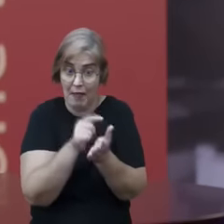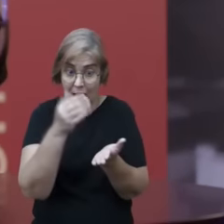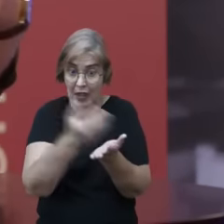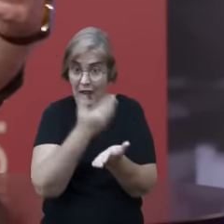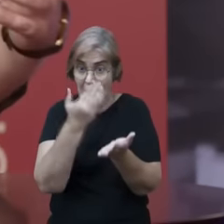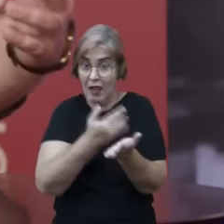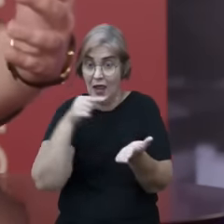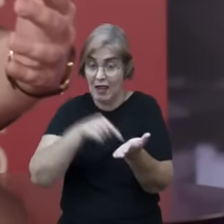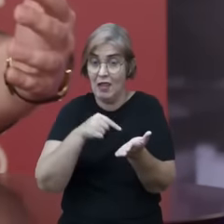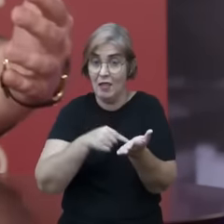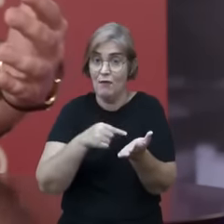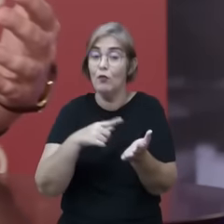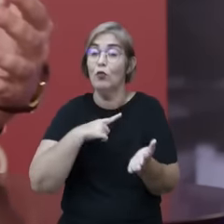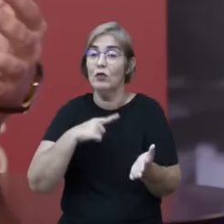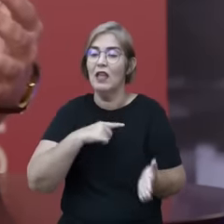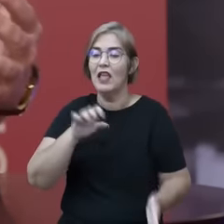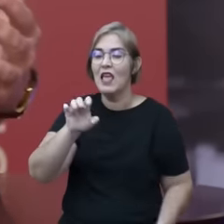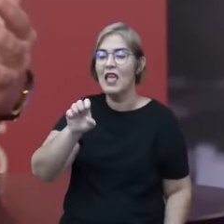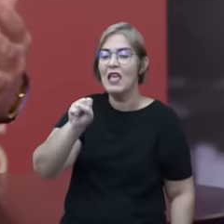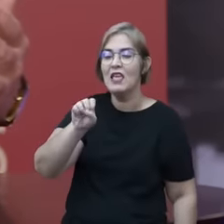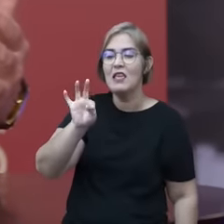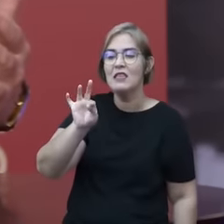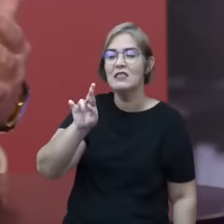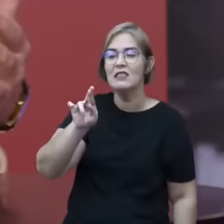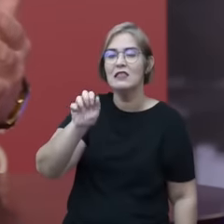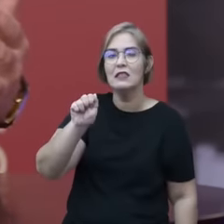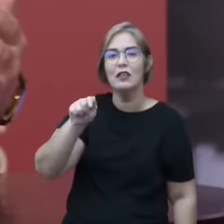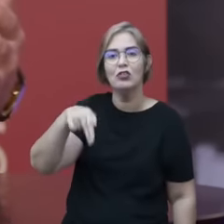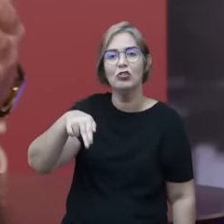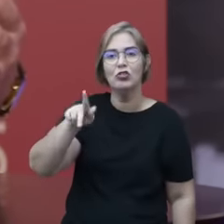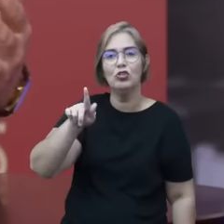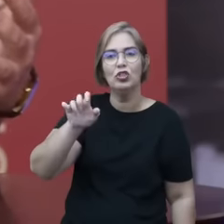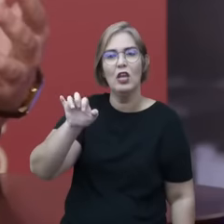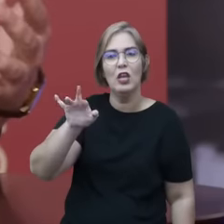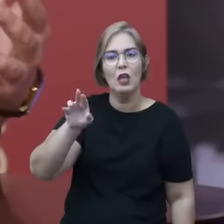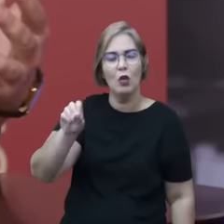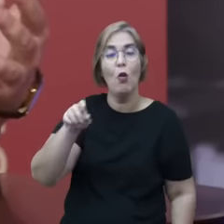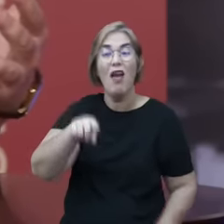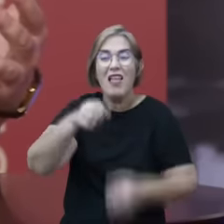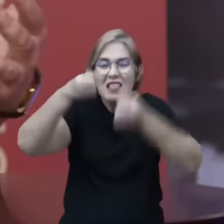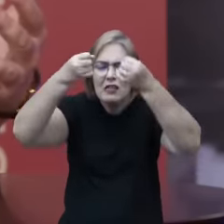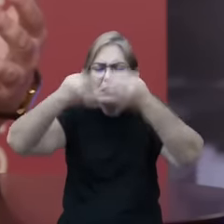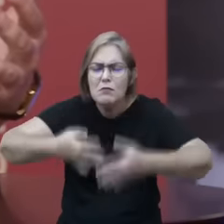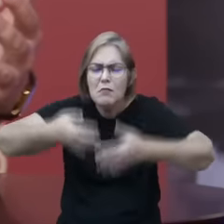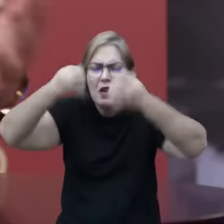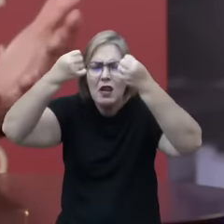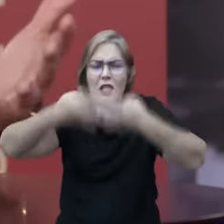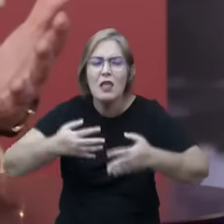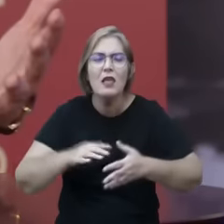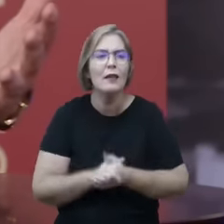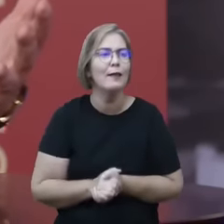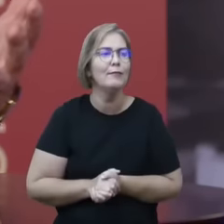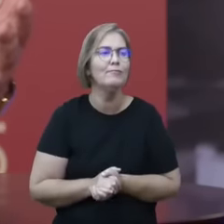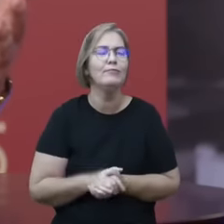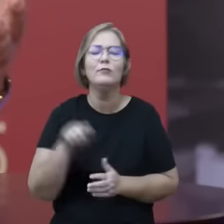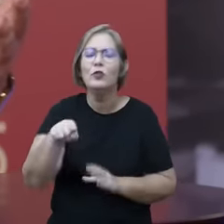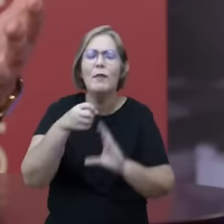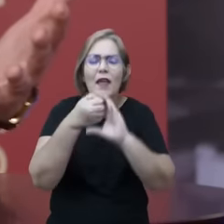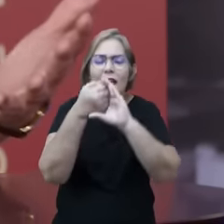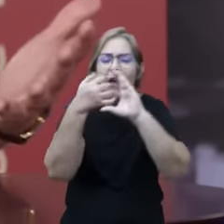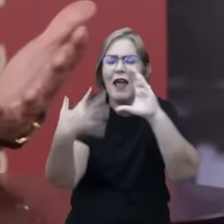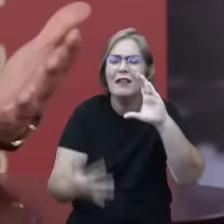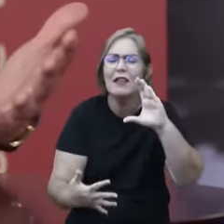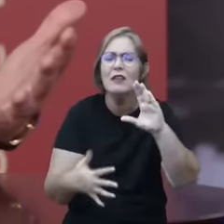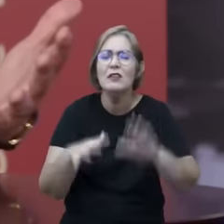eh, esta esse esse esse esse caráter eh de espanto, mas ao mesmo